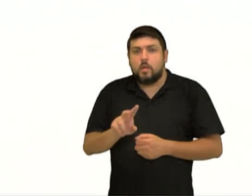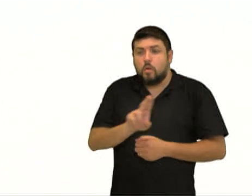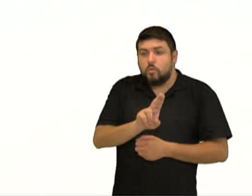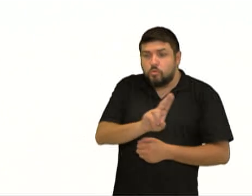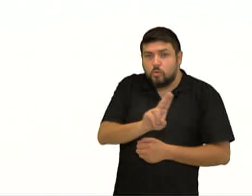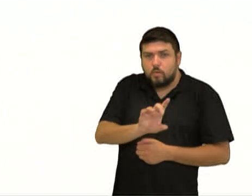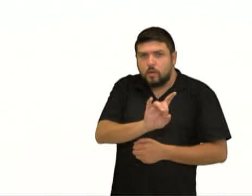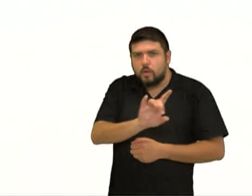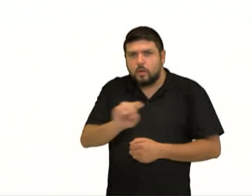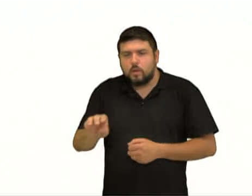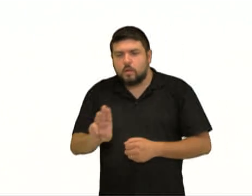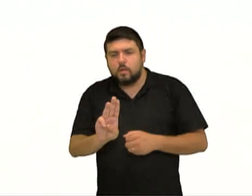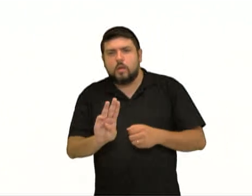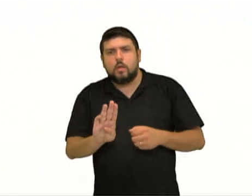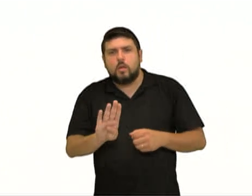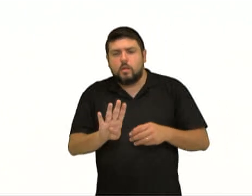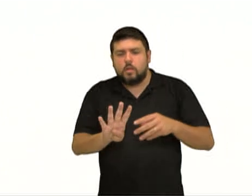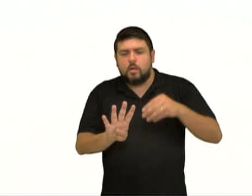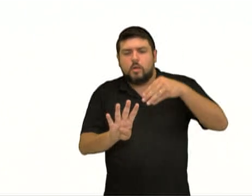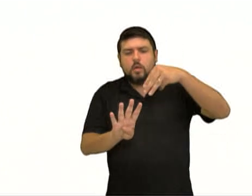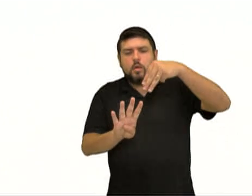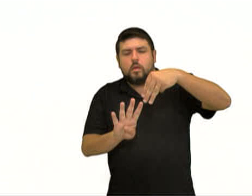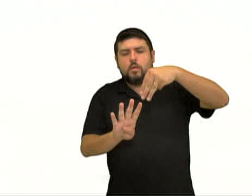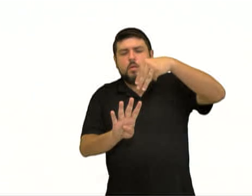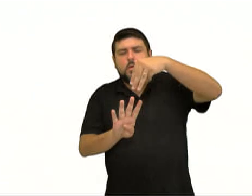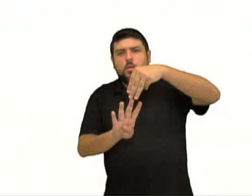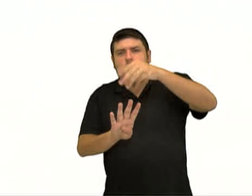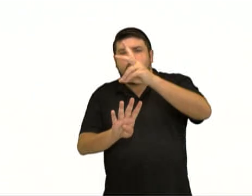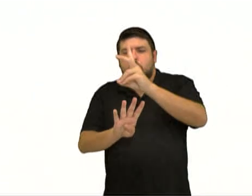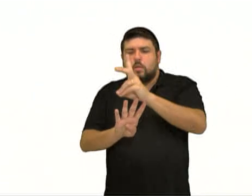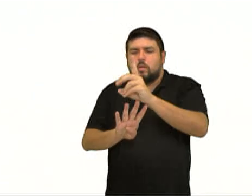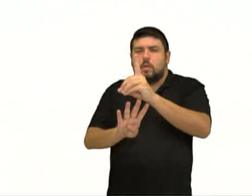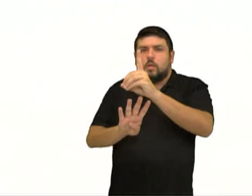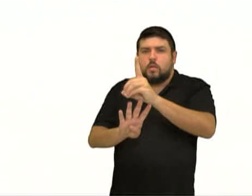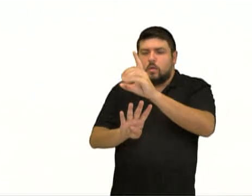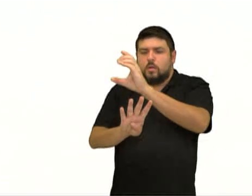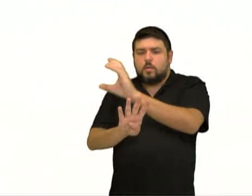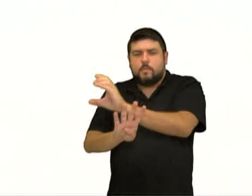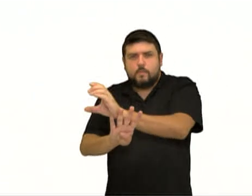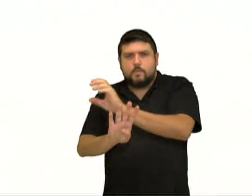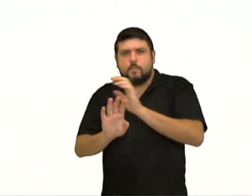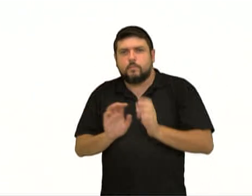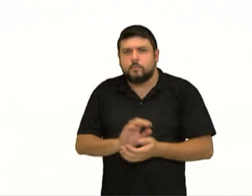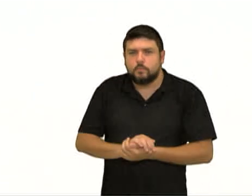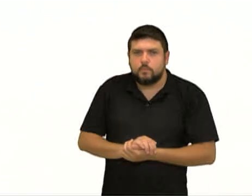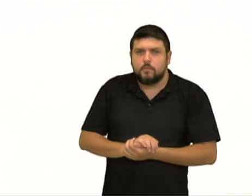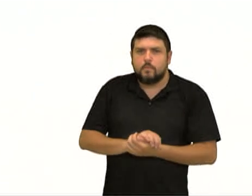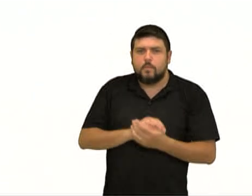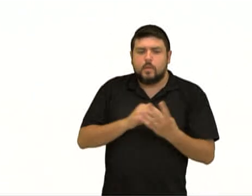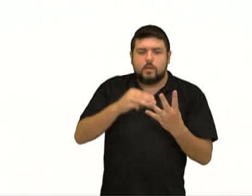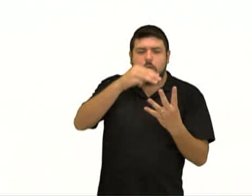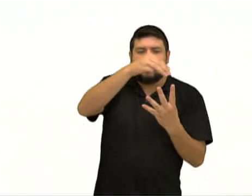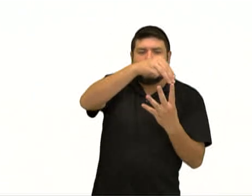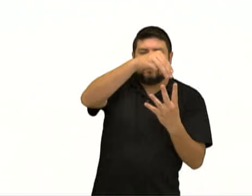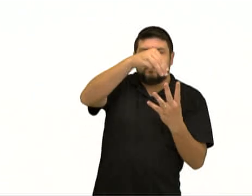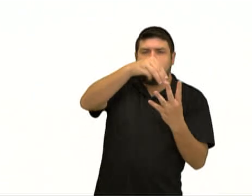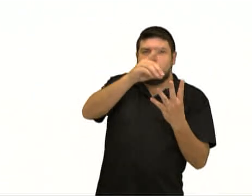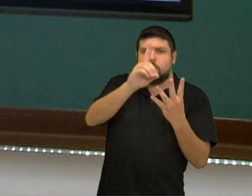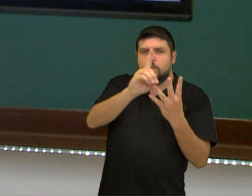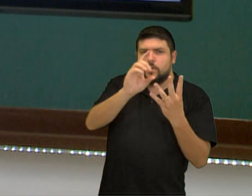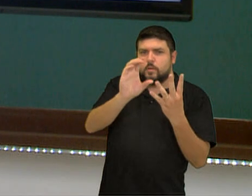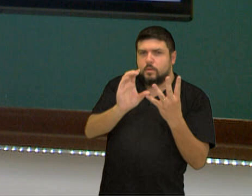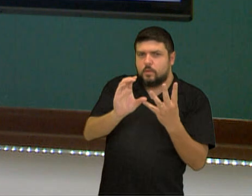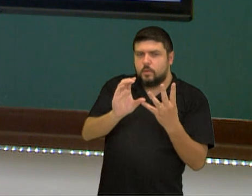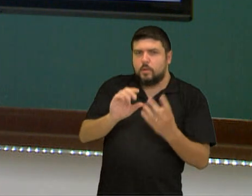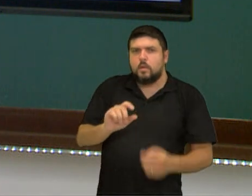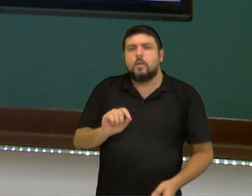formaram MMDC. Martins, Miragaia, Drauzio, Camargo, MMDC, então, passou a